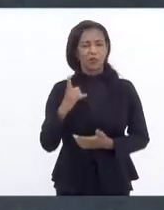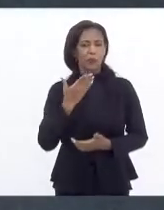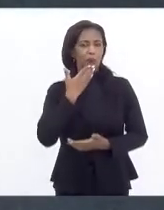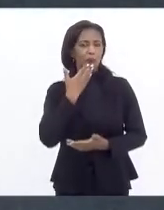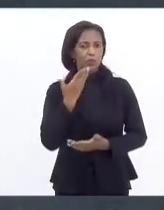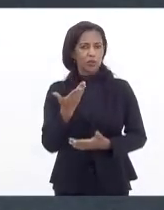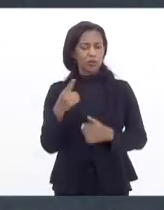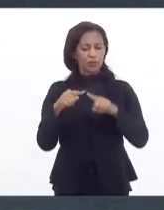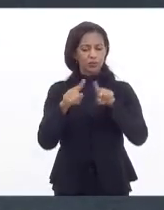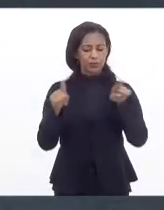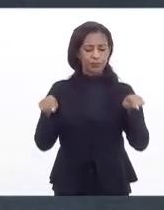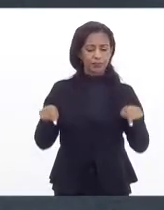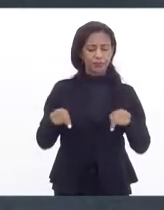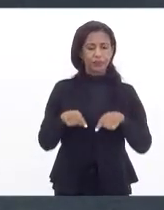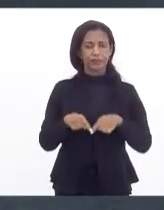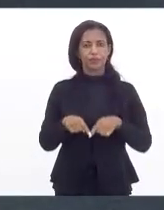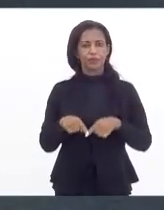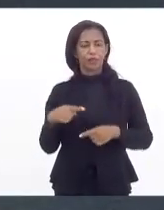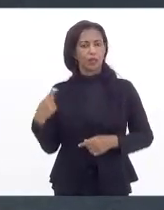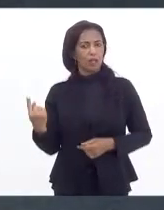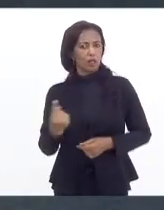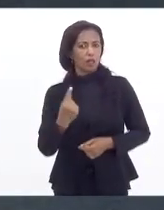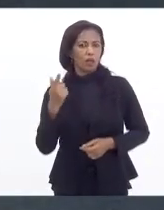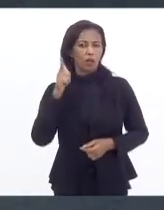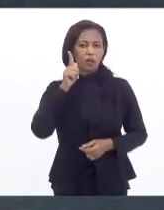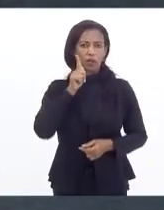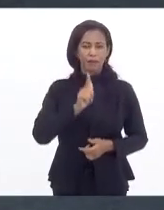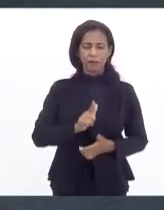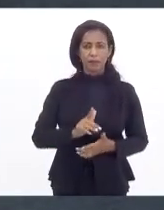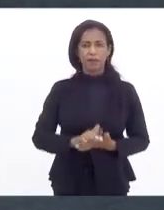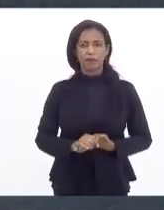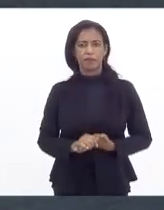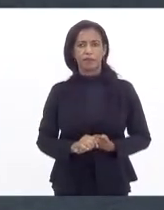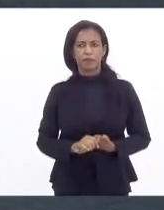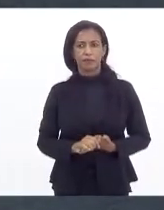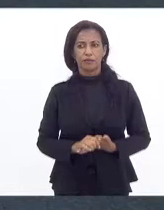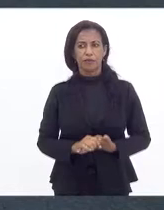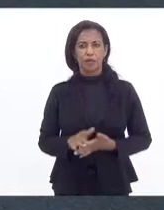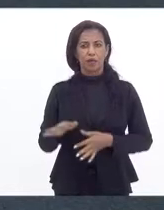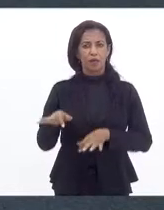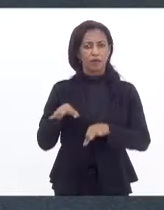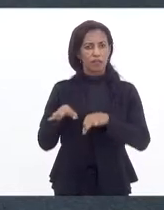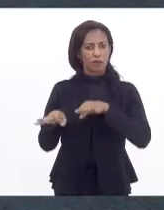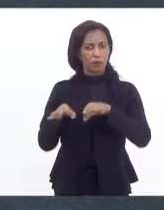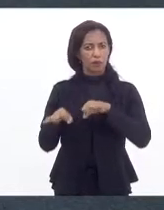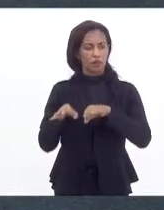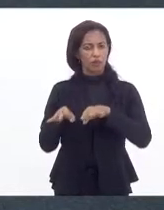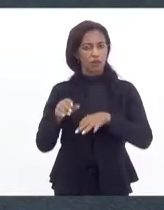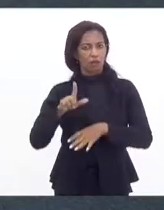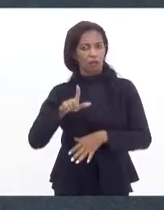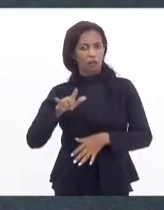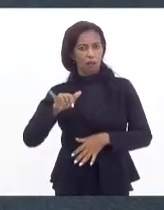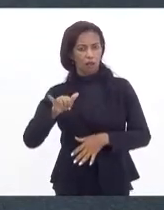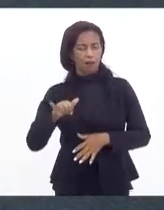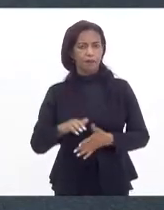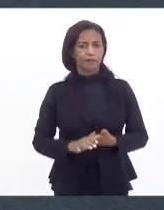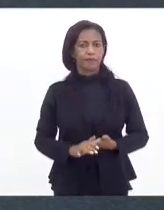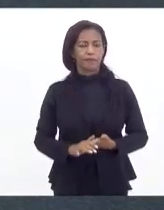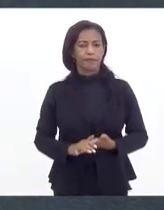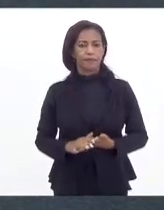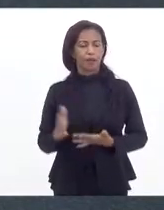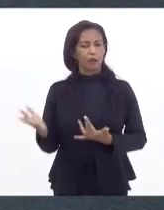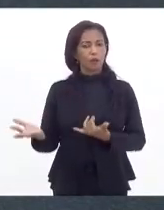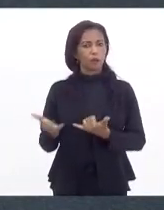gabinete para que nós pudéssemos não só fazer o projeto de lei para